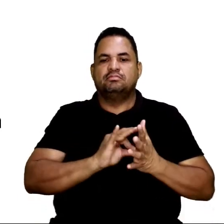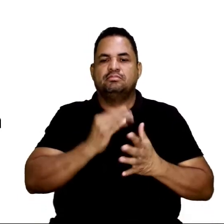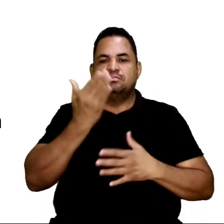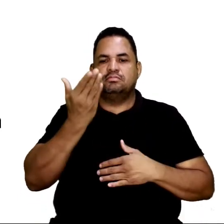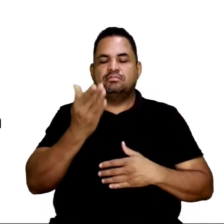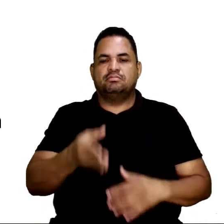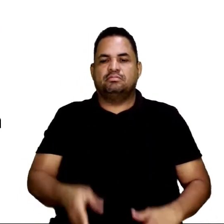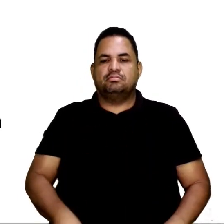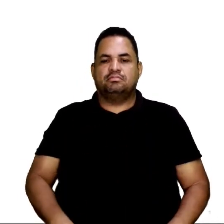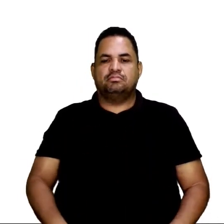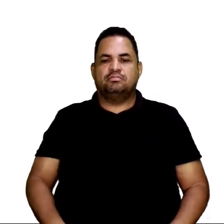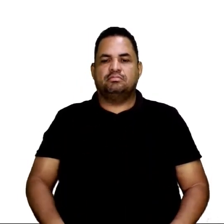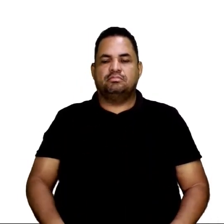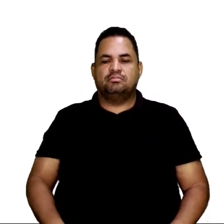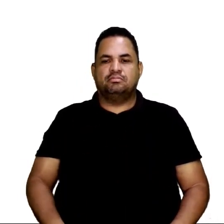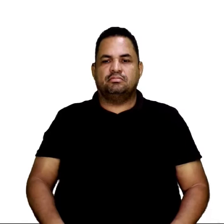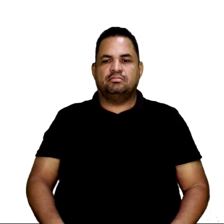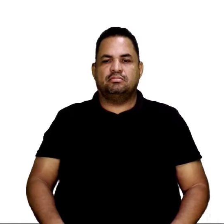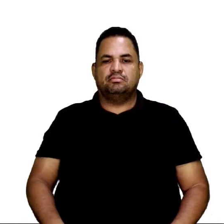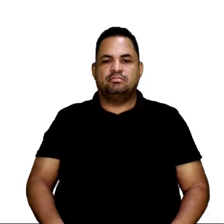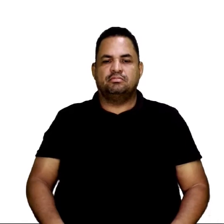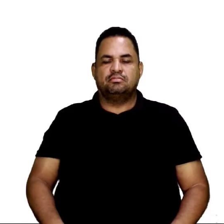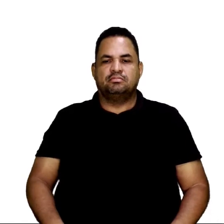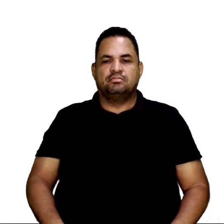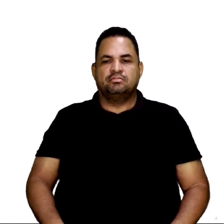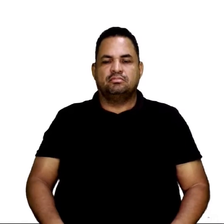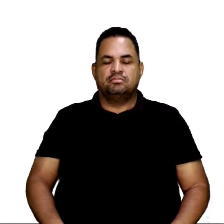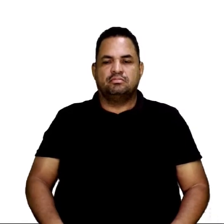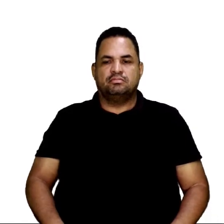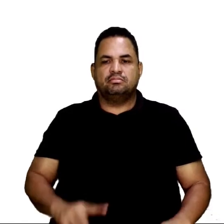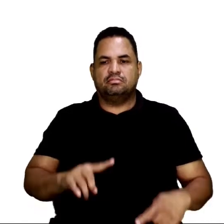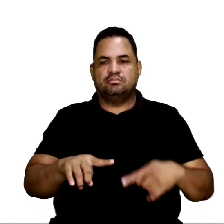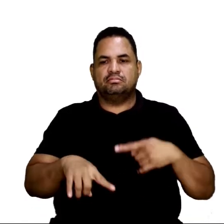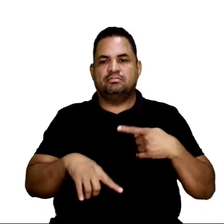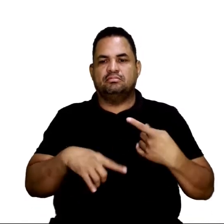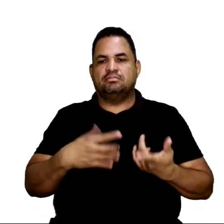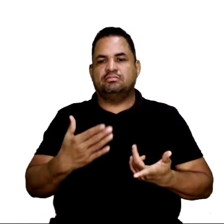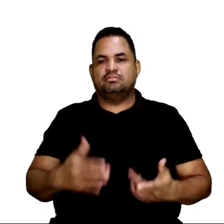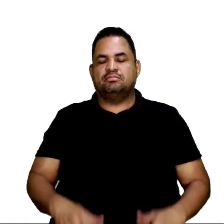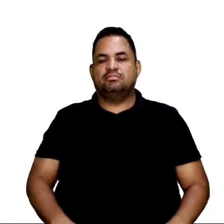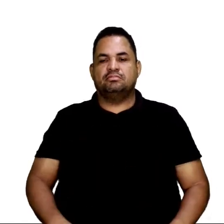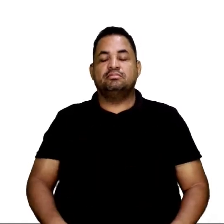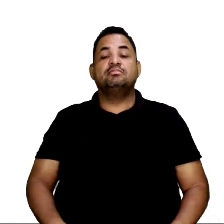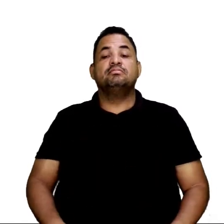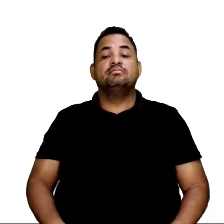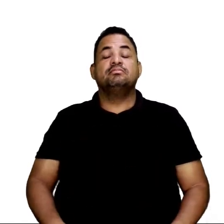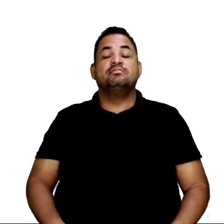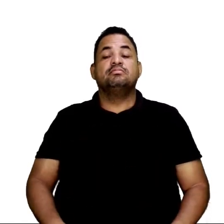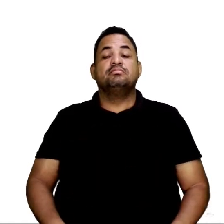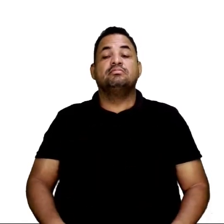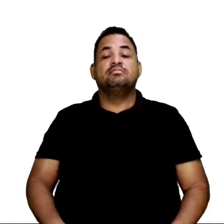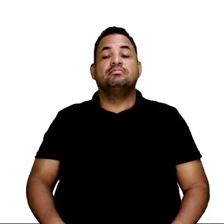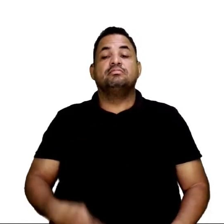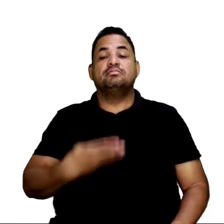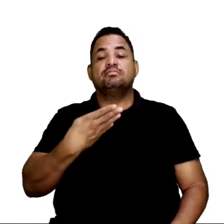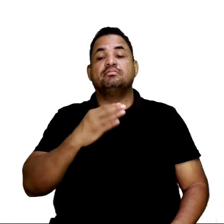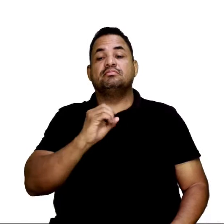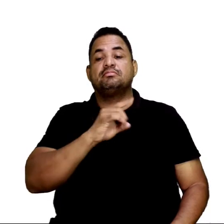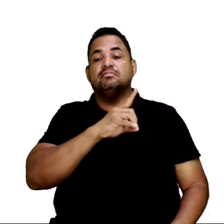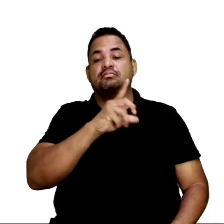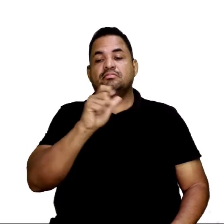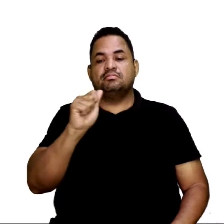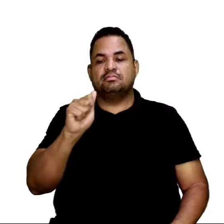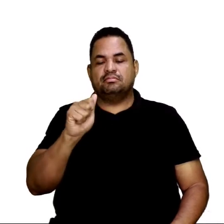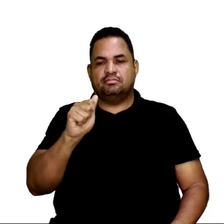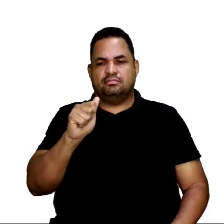se formando e moldando a partir desse desenvolvimento. Com 40